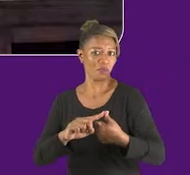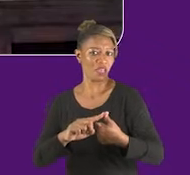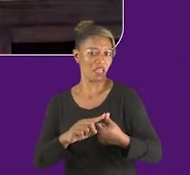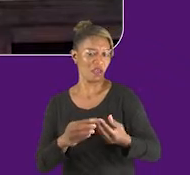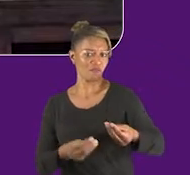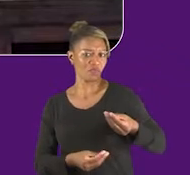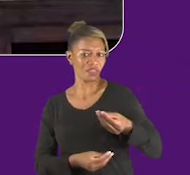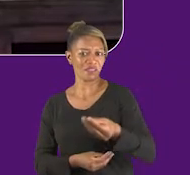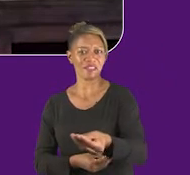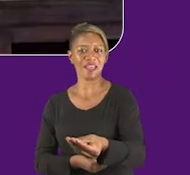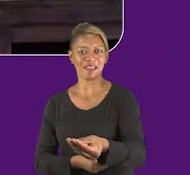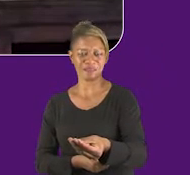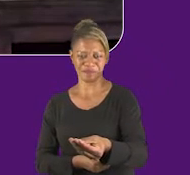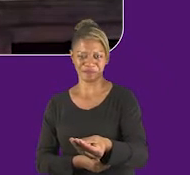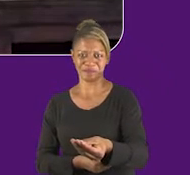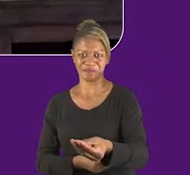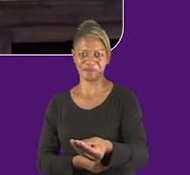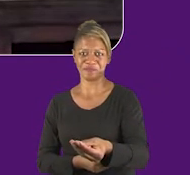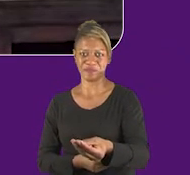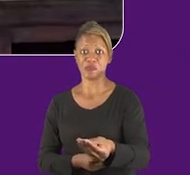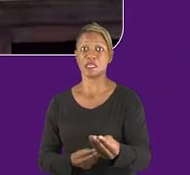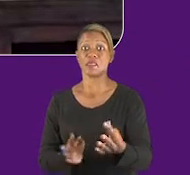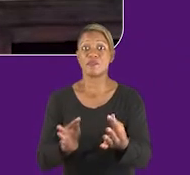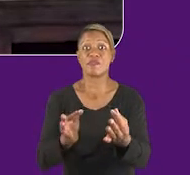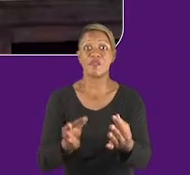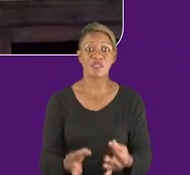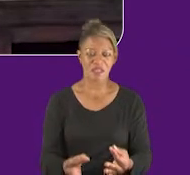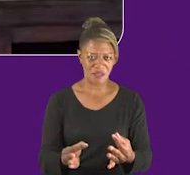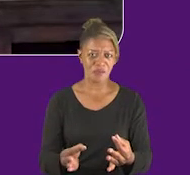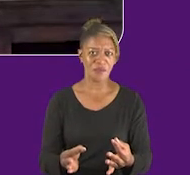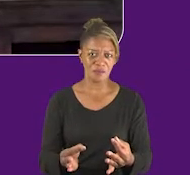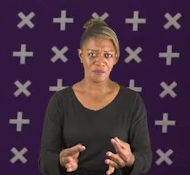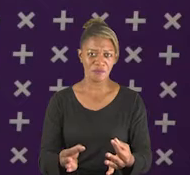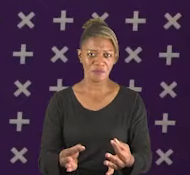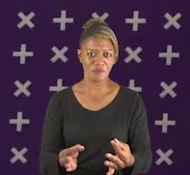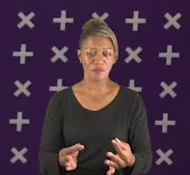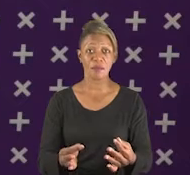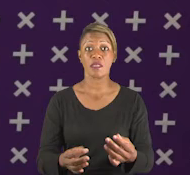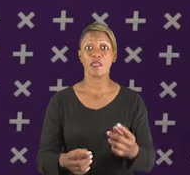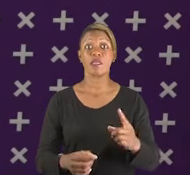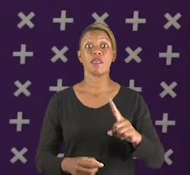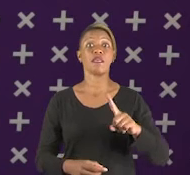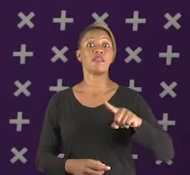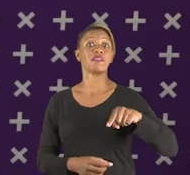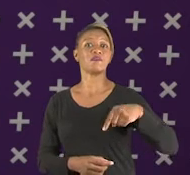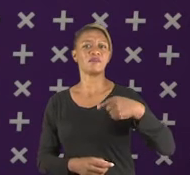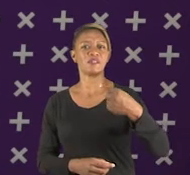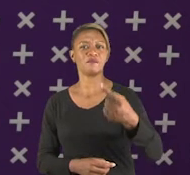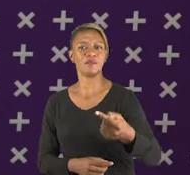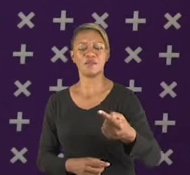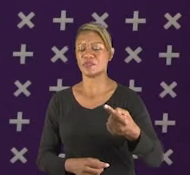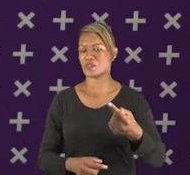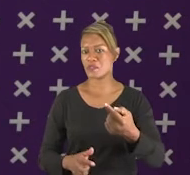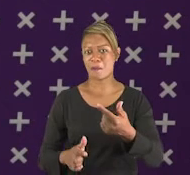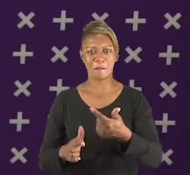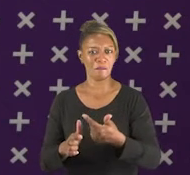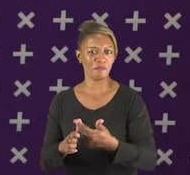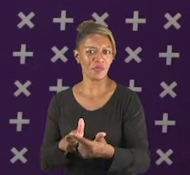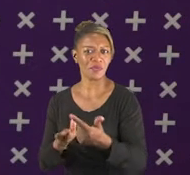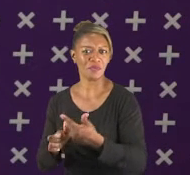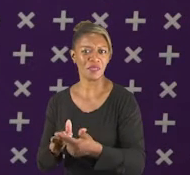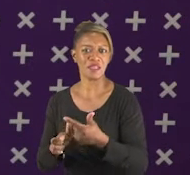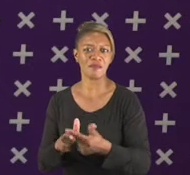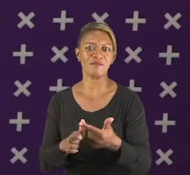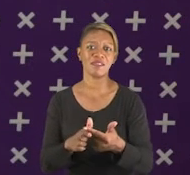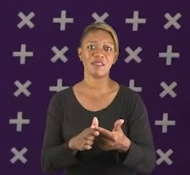primeira entrega você entregar algo efetivamente que soluciona essa dor e entregando algo que solucione essa dor